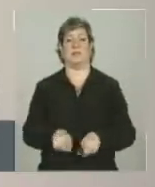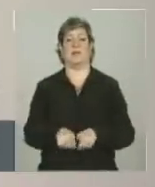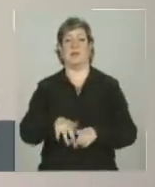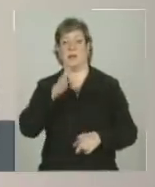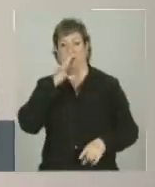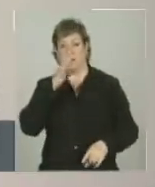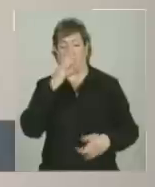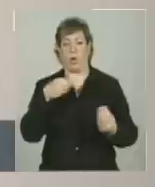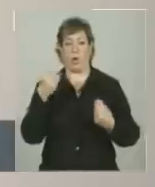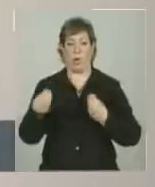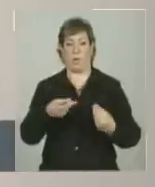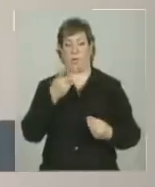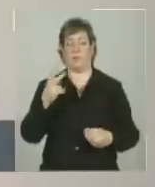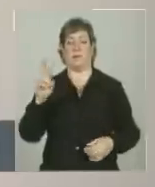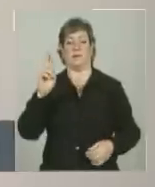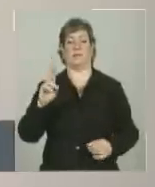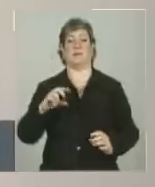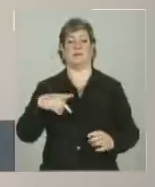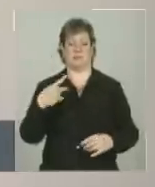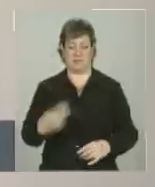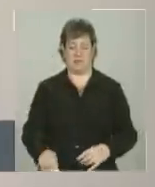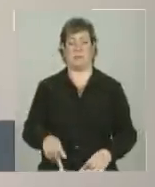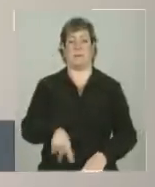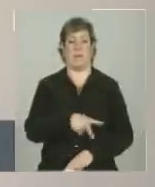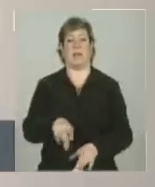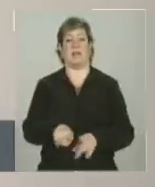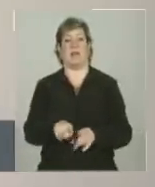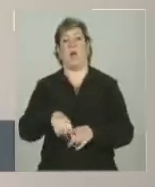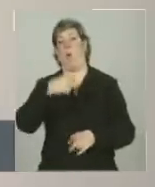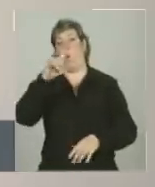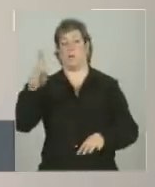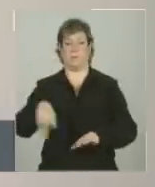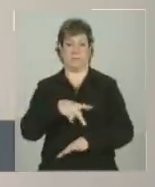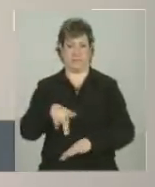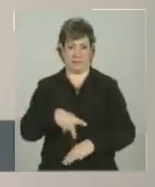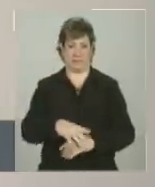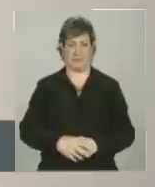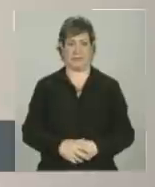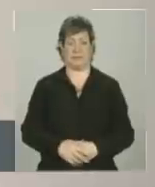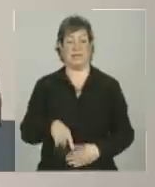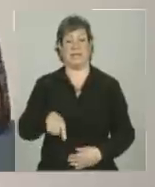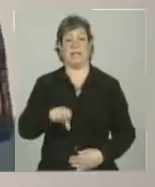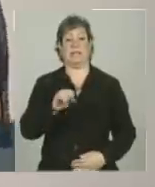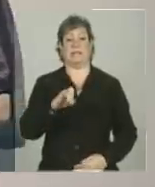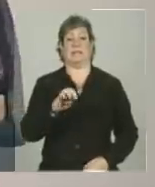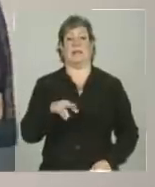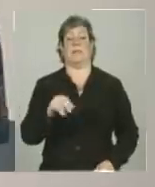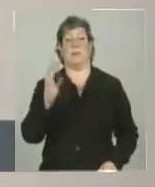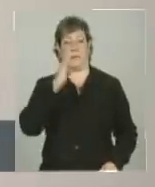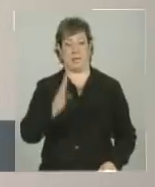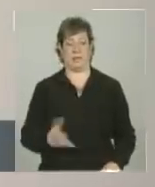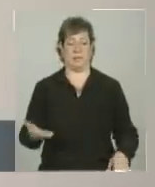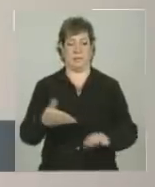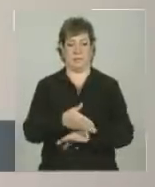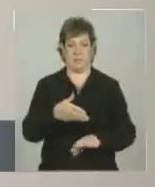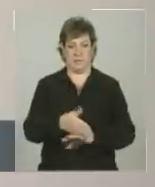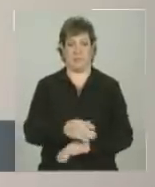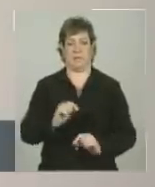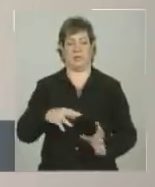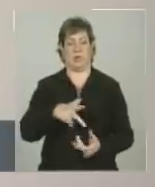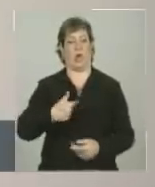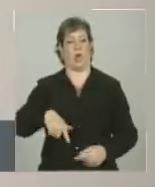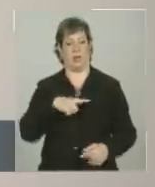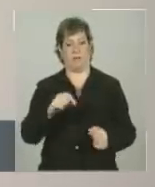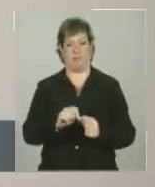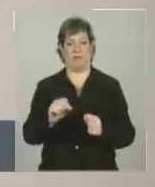observadores nacionais e internacionais. O Sistema Brasileiro de Participação Social, que estamos